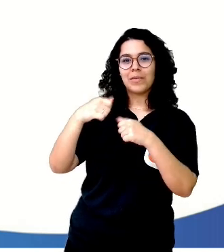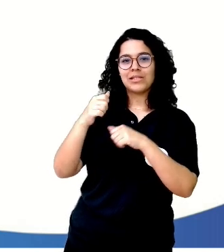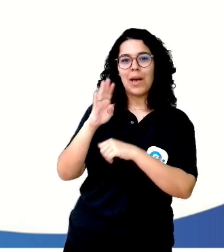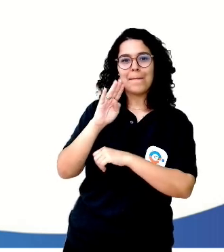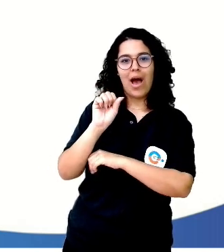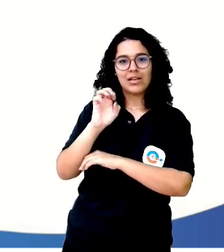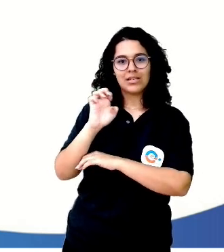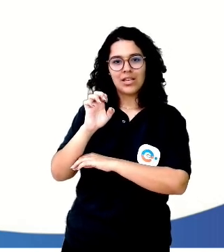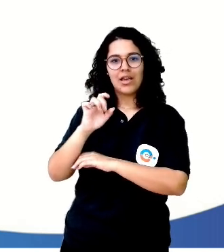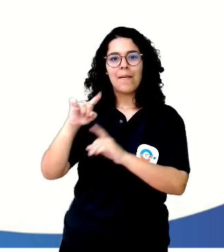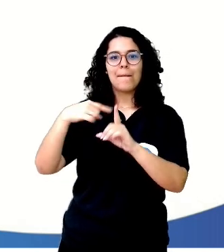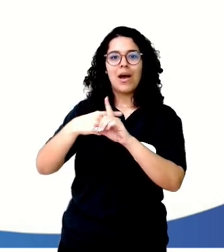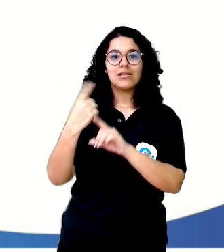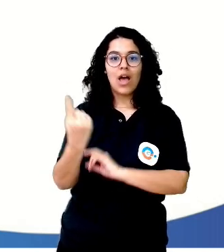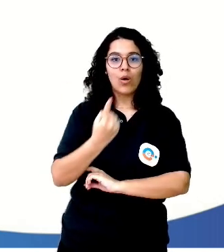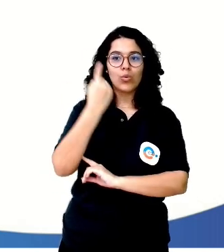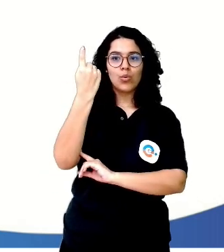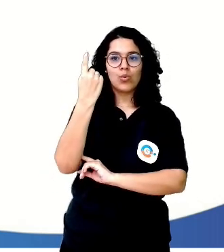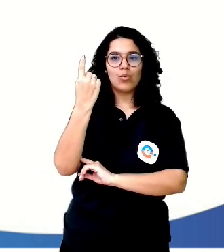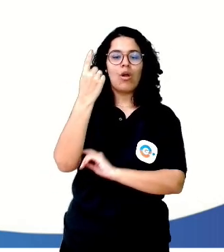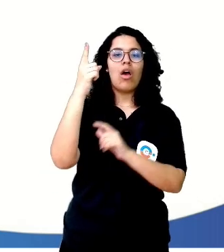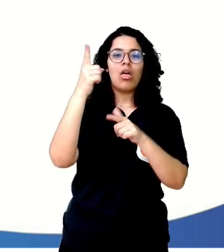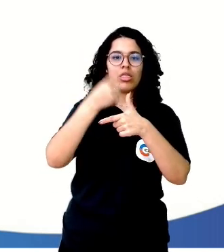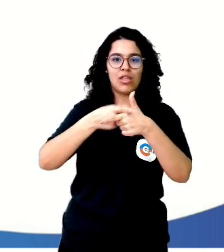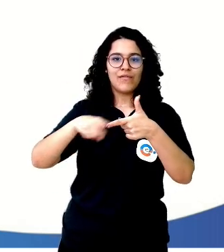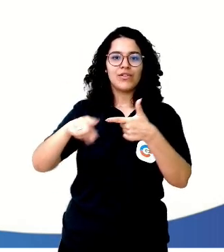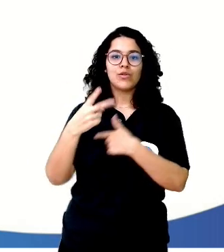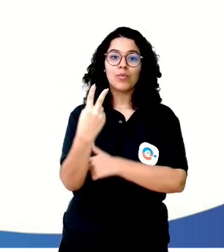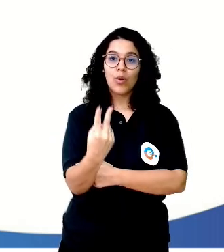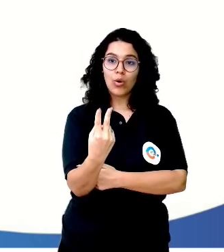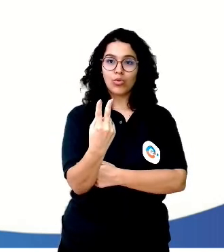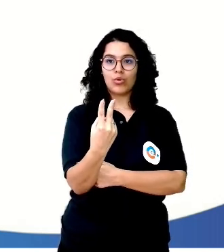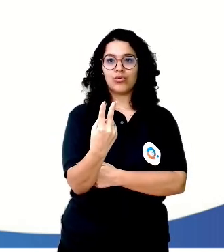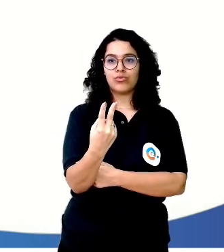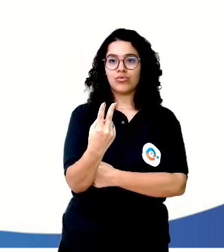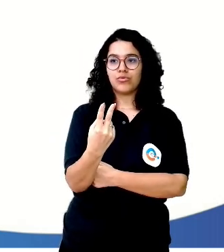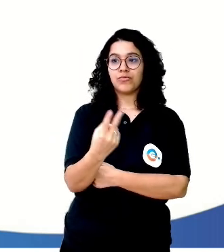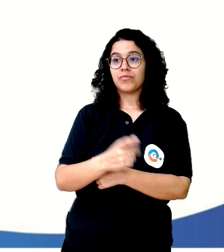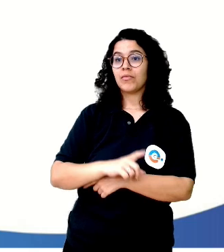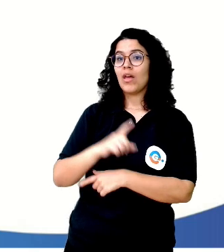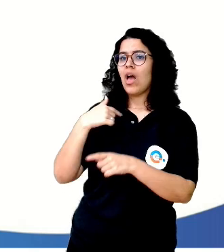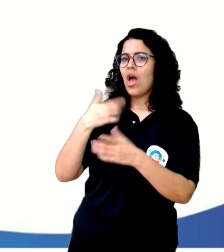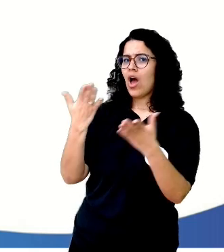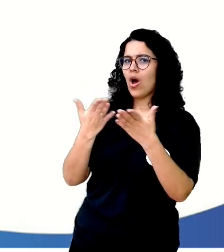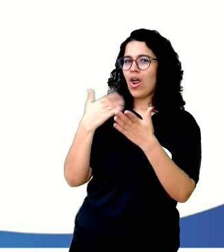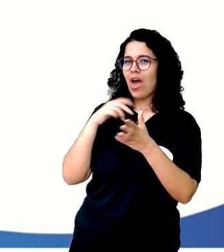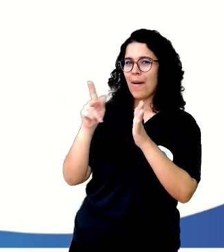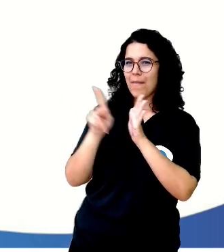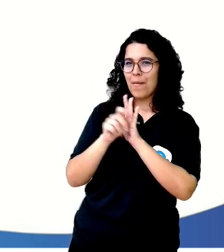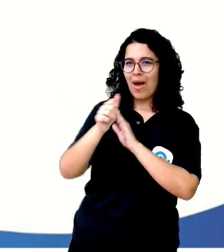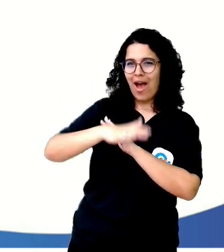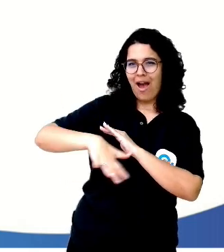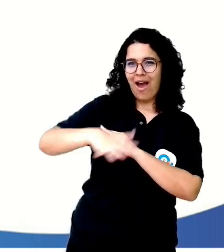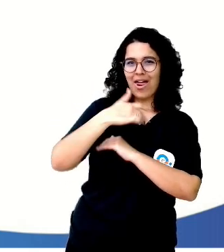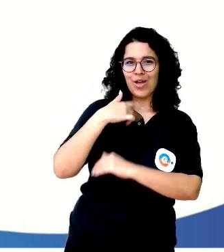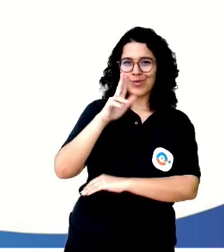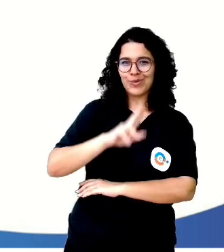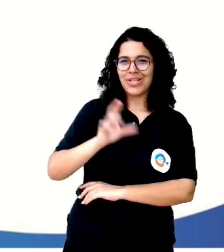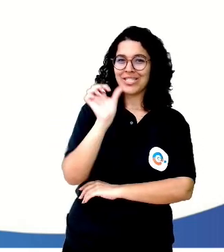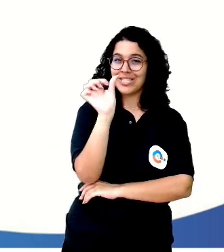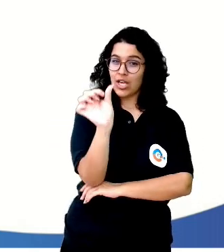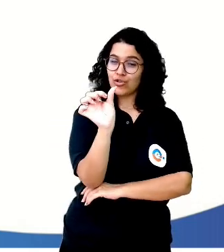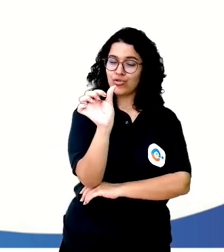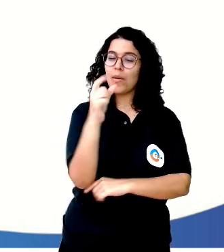área do triângulo 1. Por quê? Porque a questão me informou que esta área é 6. Então, no lugar da área vai